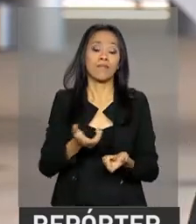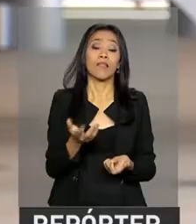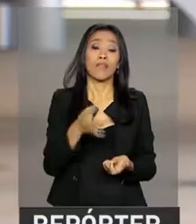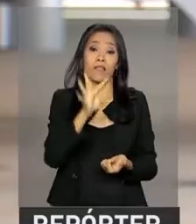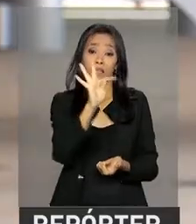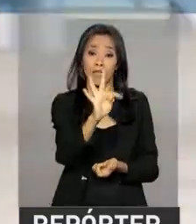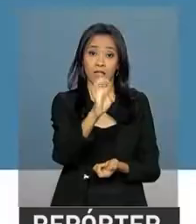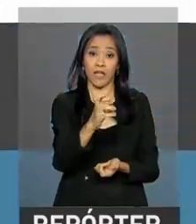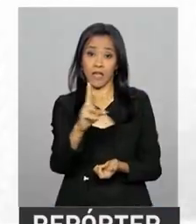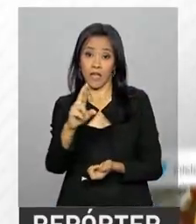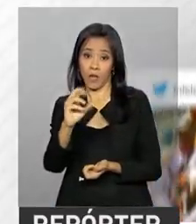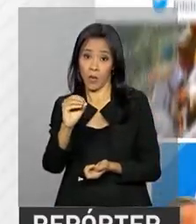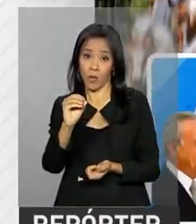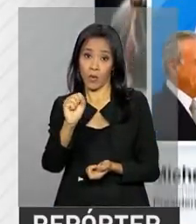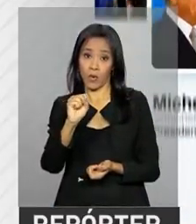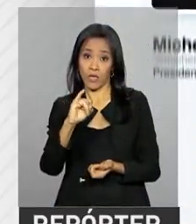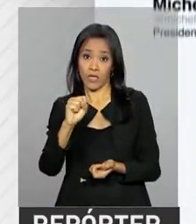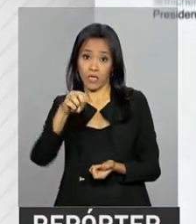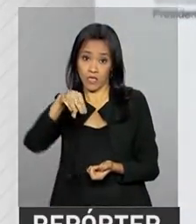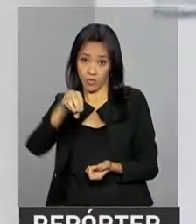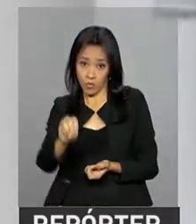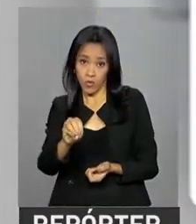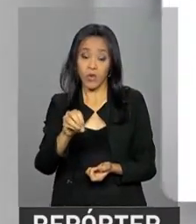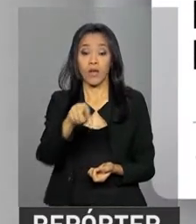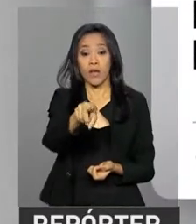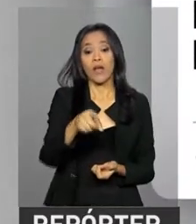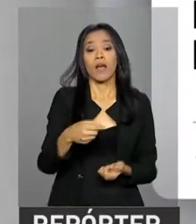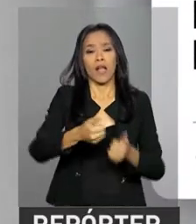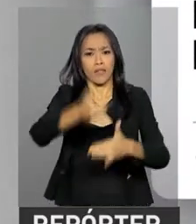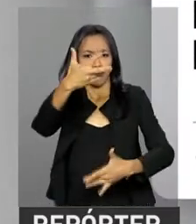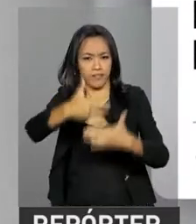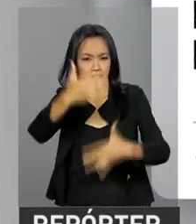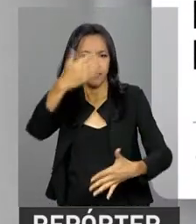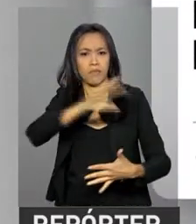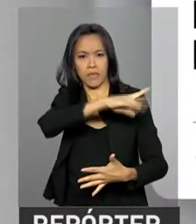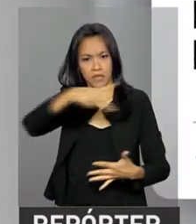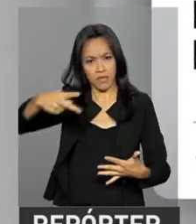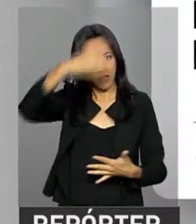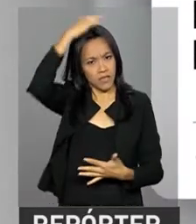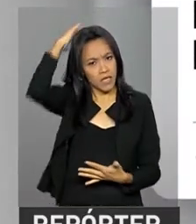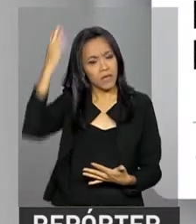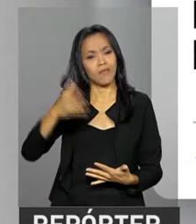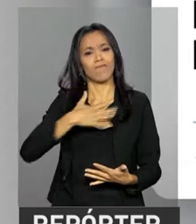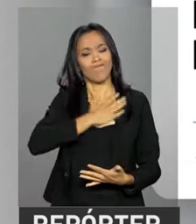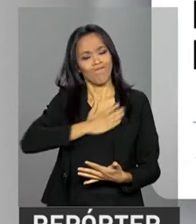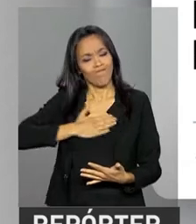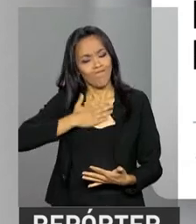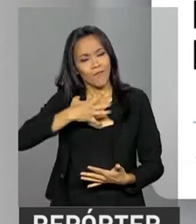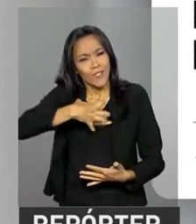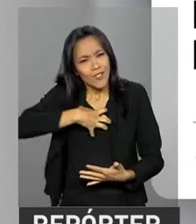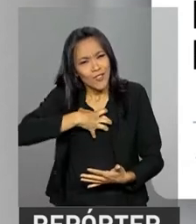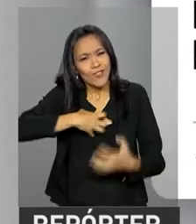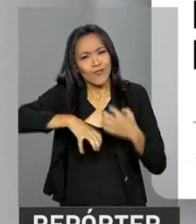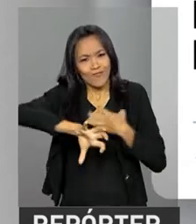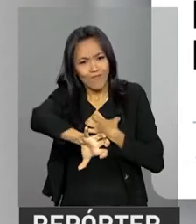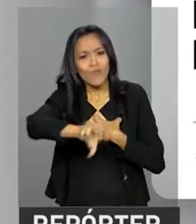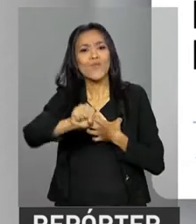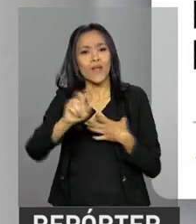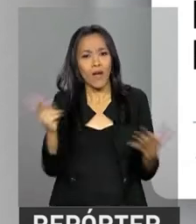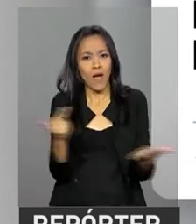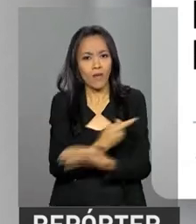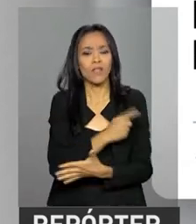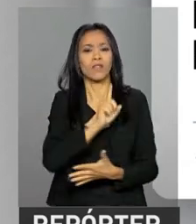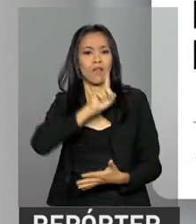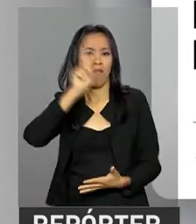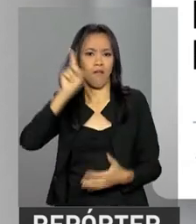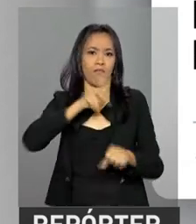o presidente Michel Temer disse que manifestou à primeira-ministra e ao povo britânico o pesar pelos ataques